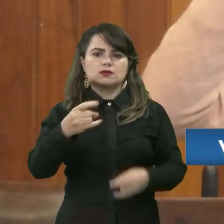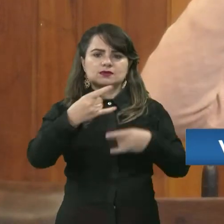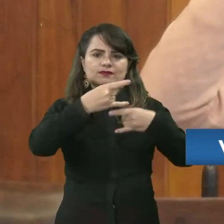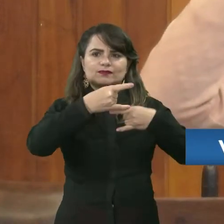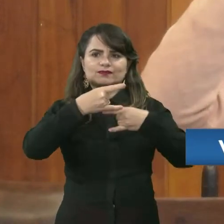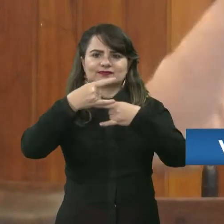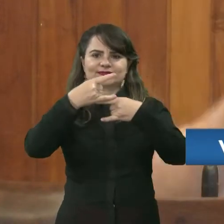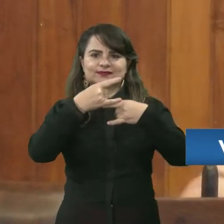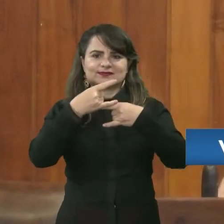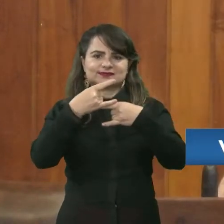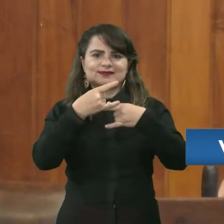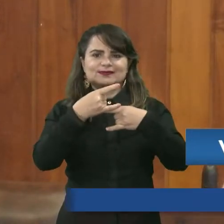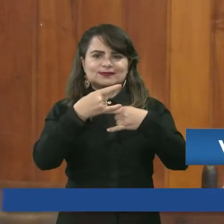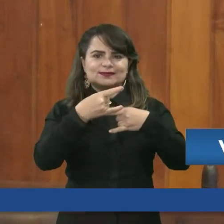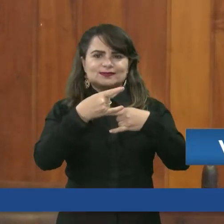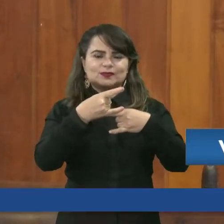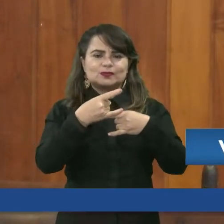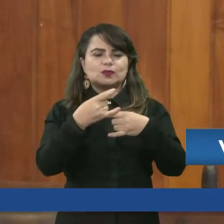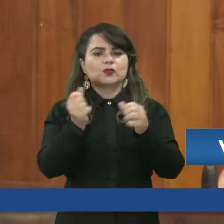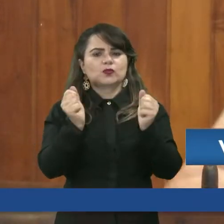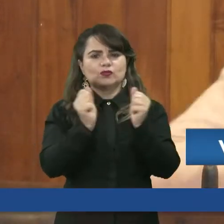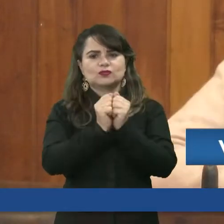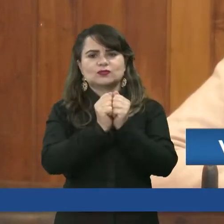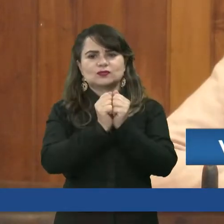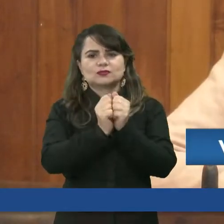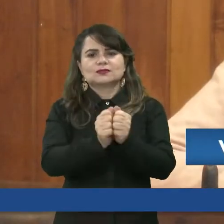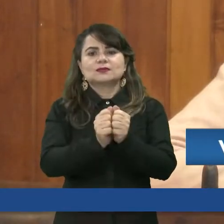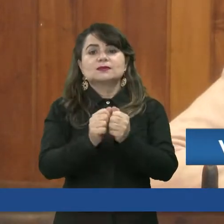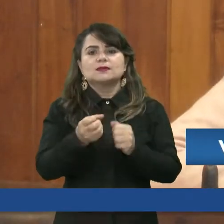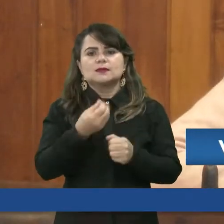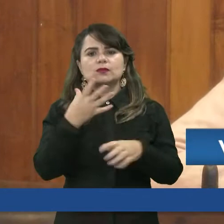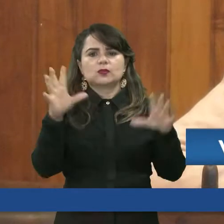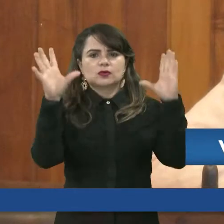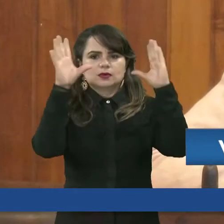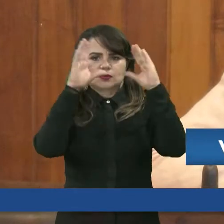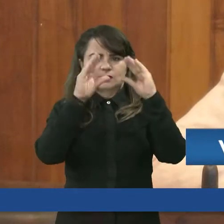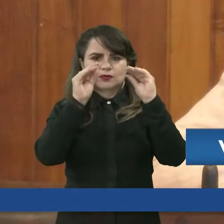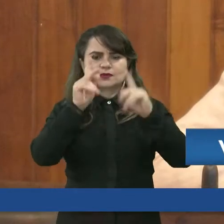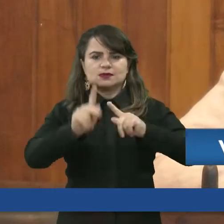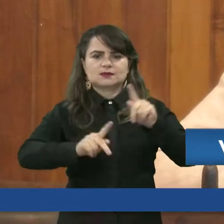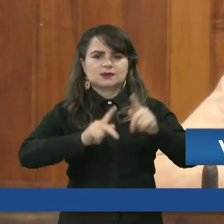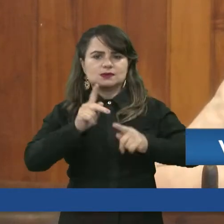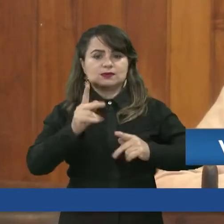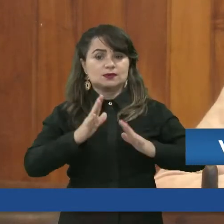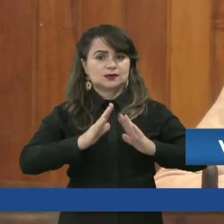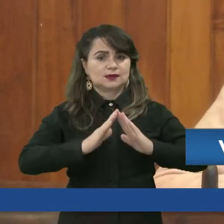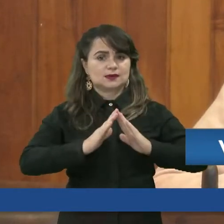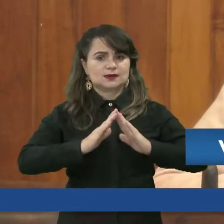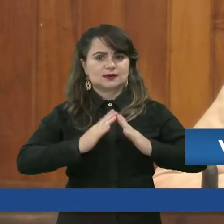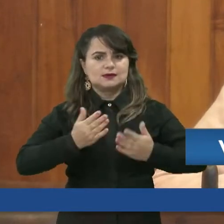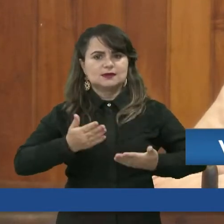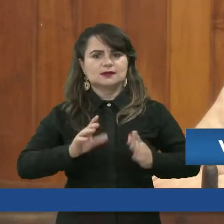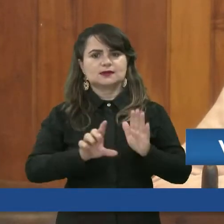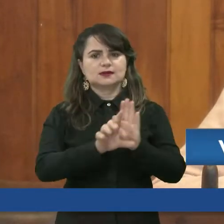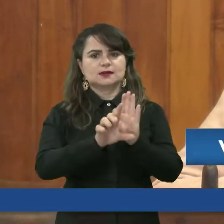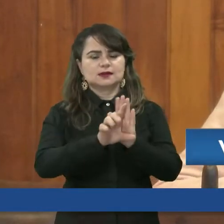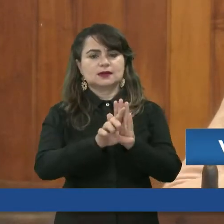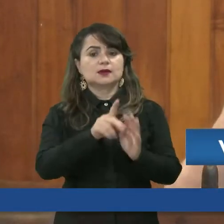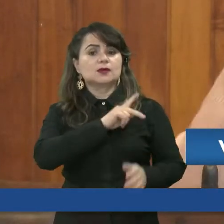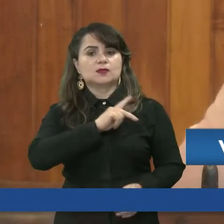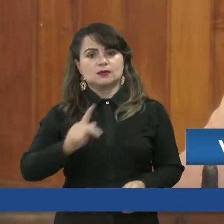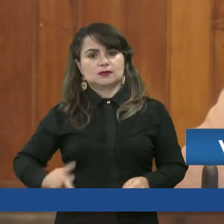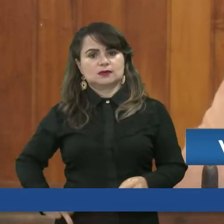remotamente. Estamos juntos aí. Boa noite, funcionária dessa casa, presidente, TV